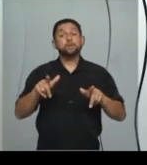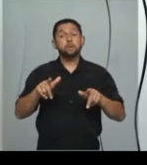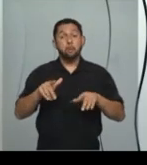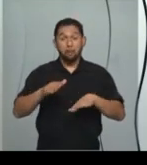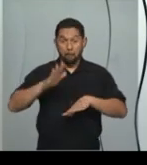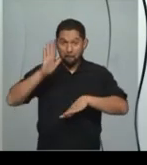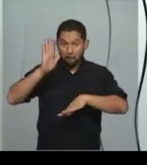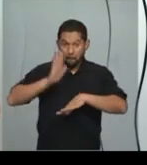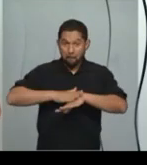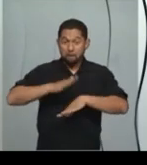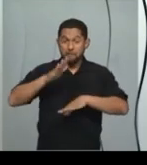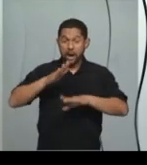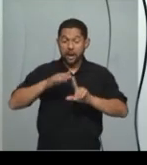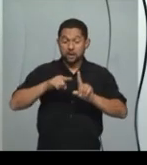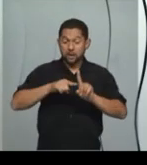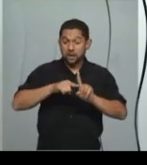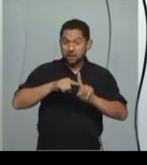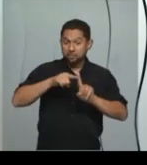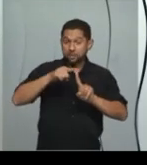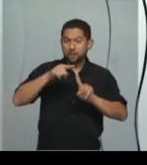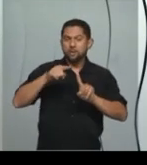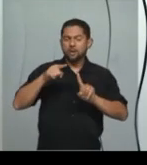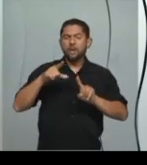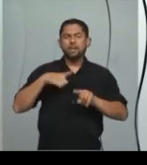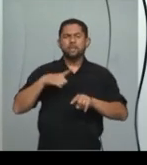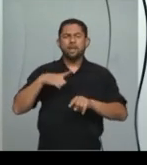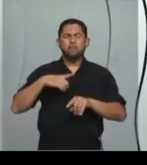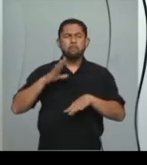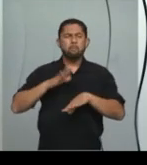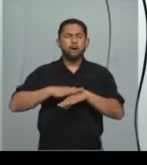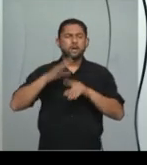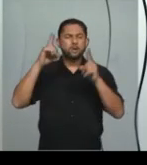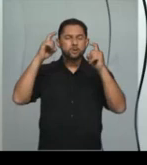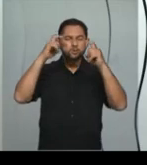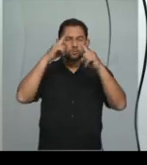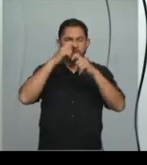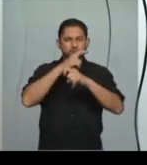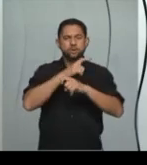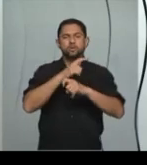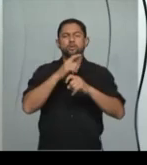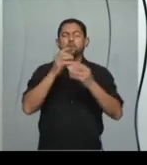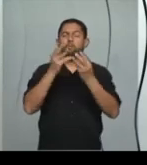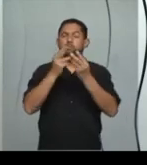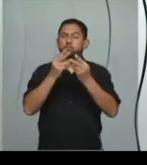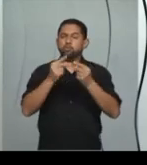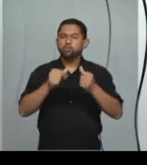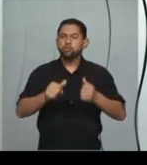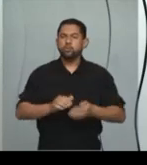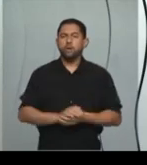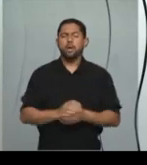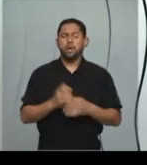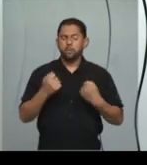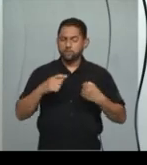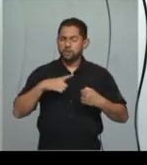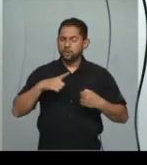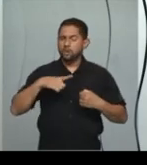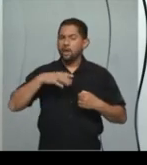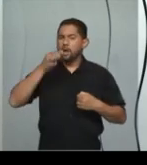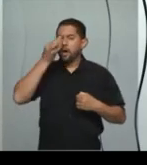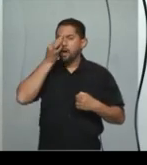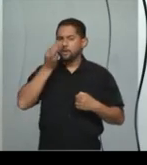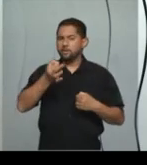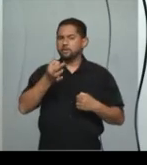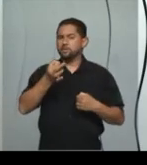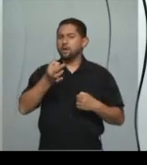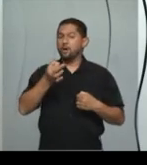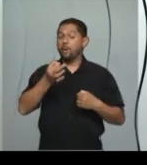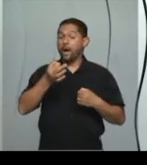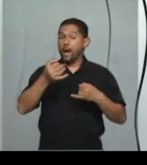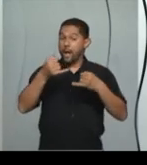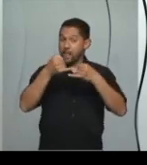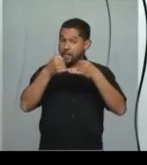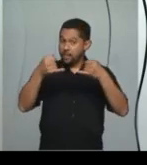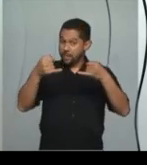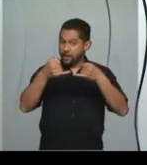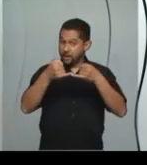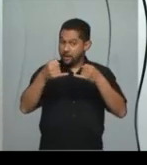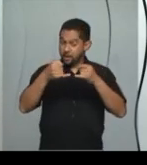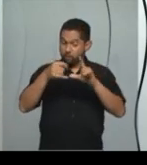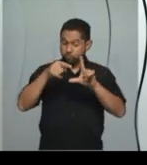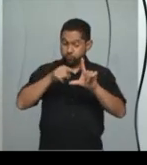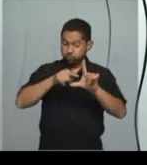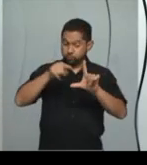você diminui a sua solubilidade. Então, tem que ficar atento à posição dessa linha no gráfico, ok?